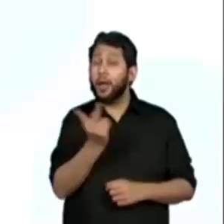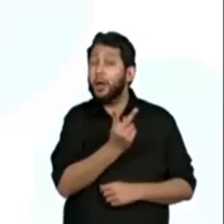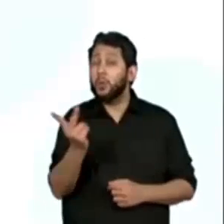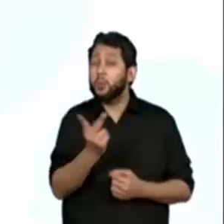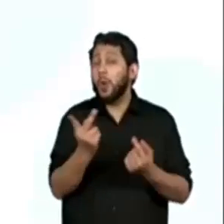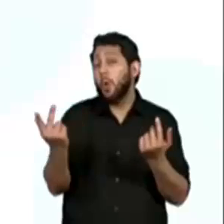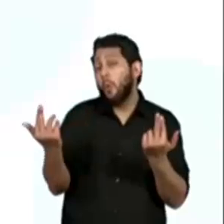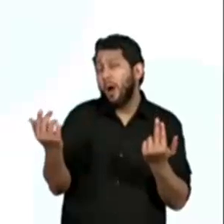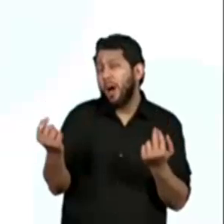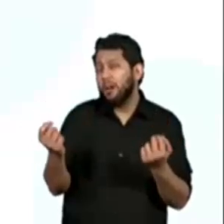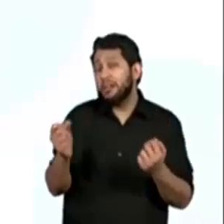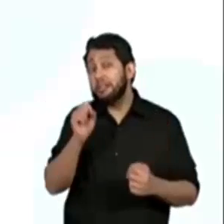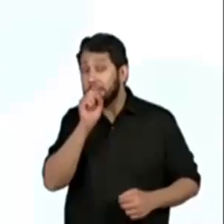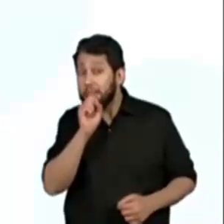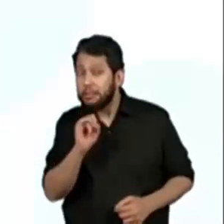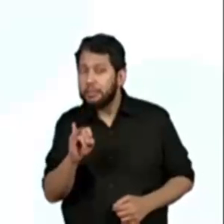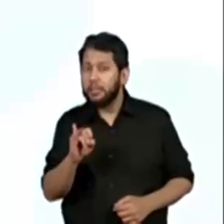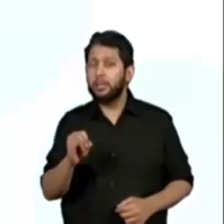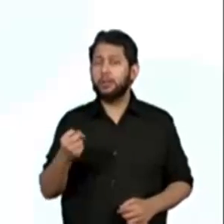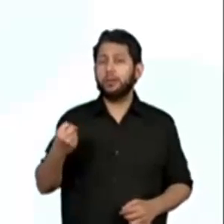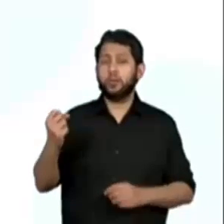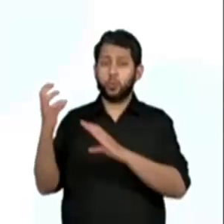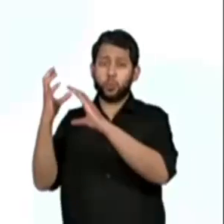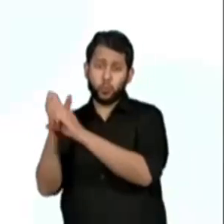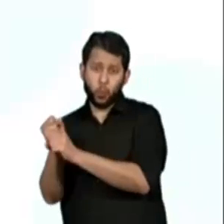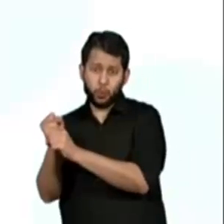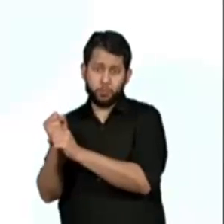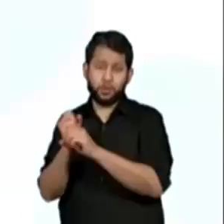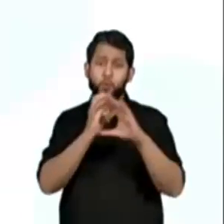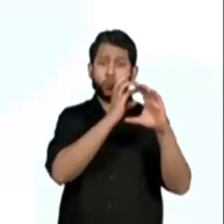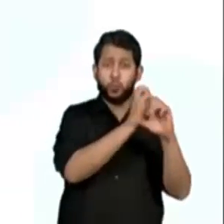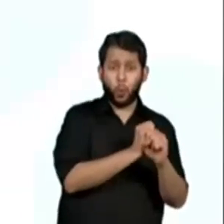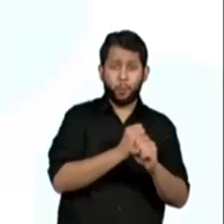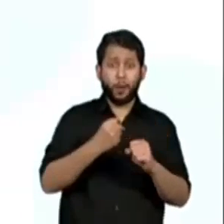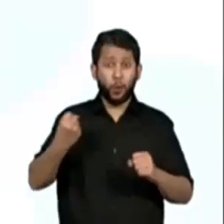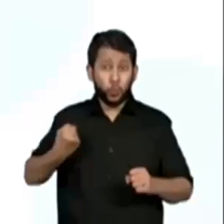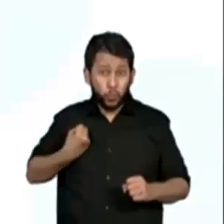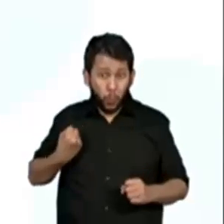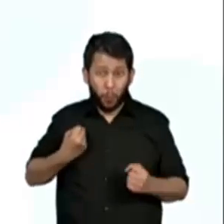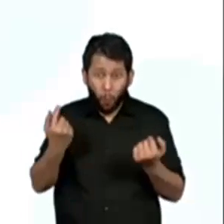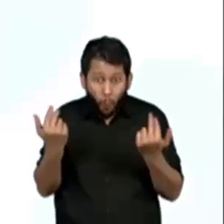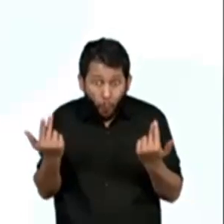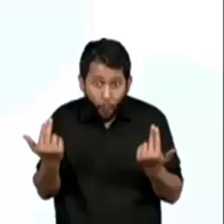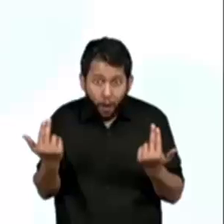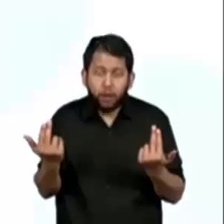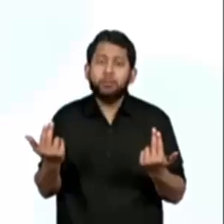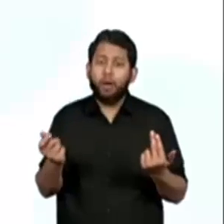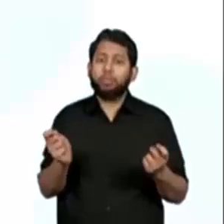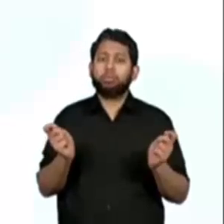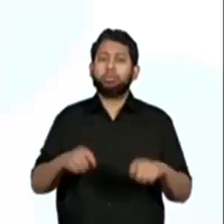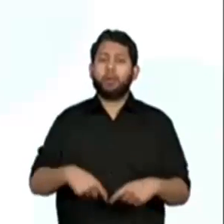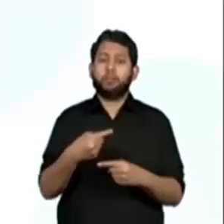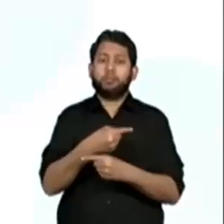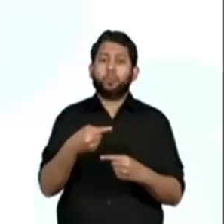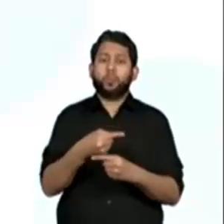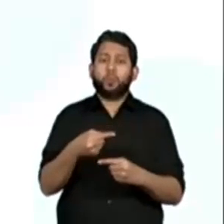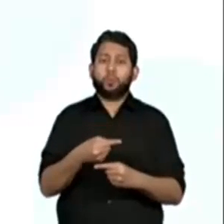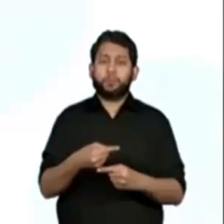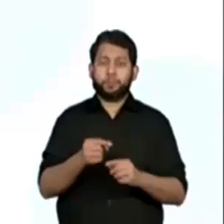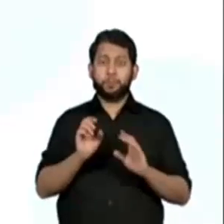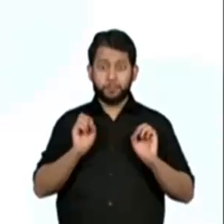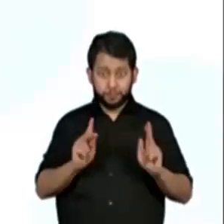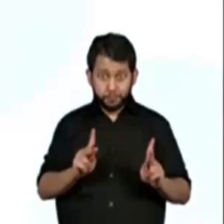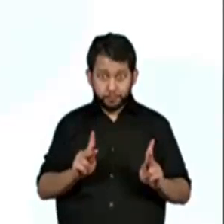equivalente quando os resultados possuem o mesmo valor. A gente já viu isso, né? Inclusive, aqui eu dou um outro exemplo para vocês, que é o